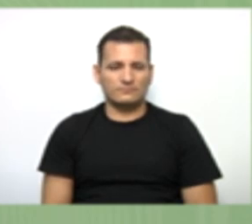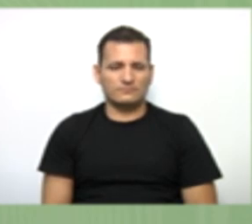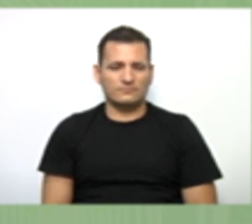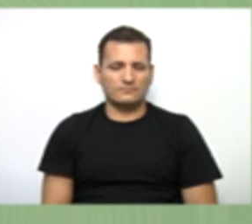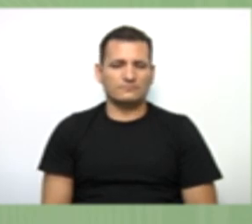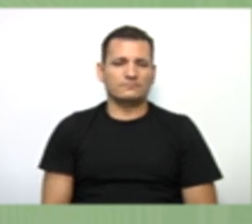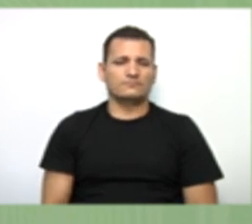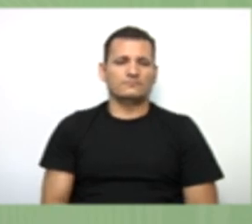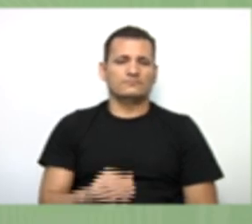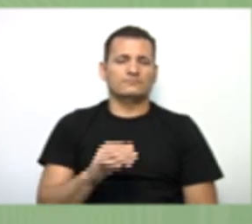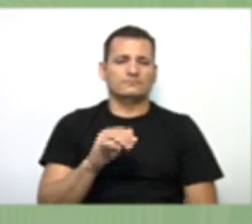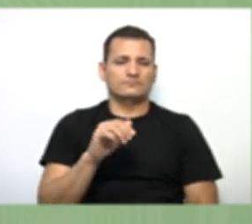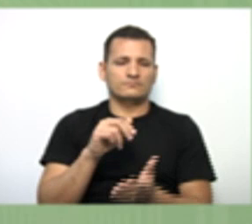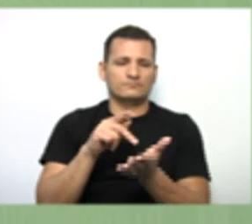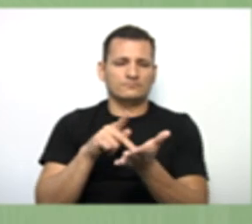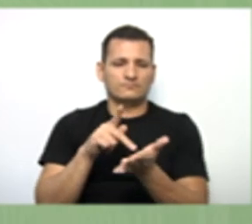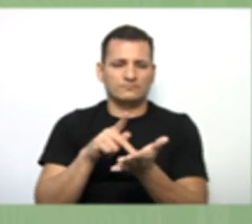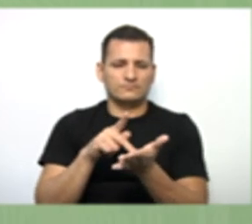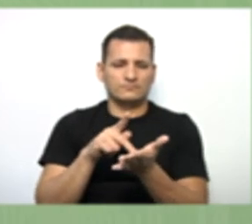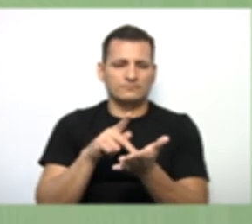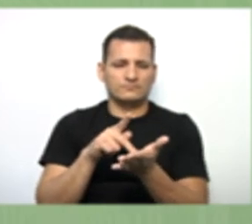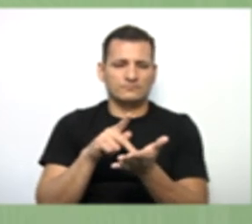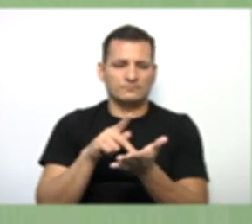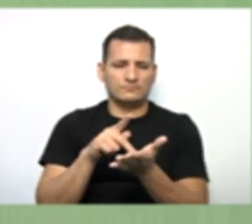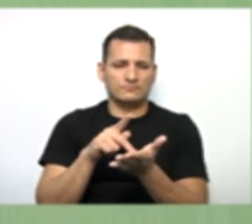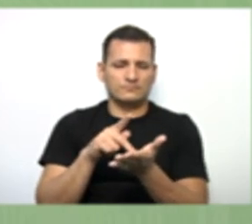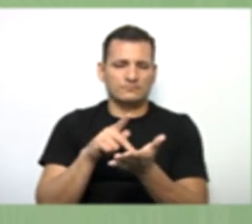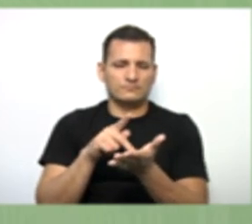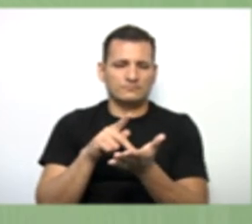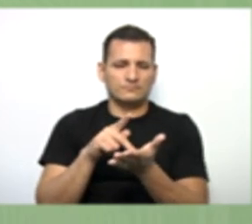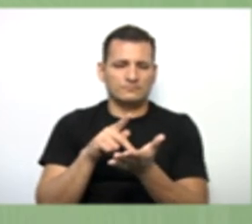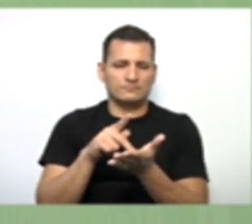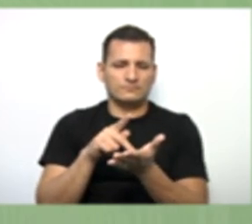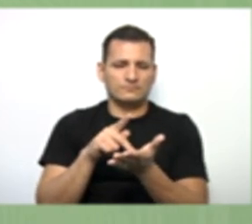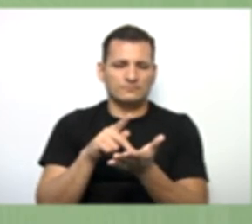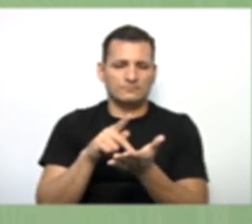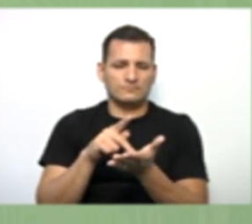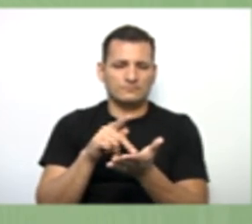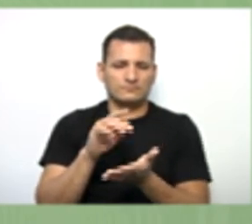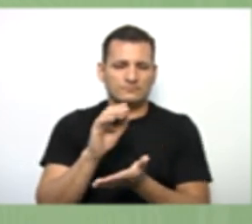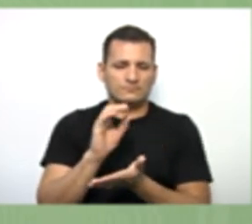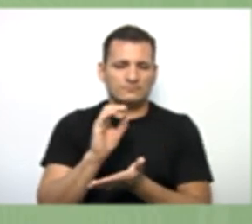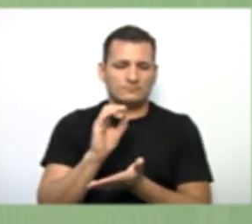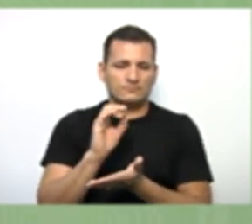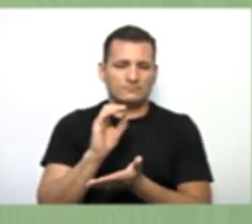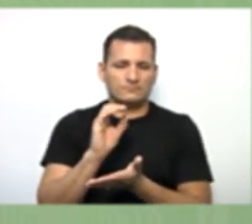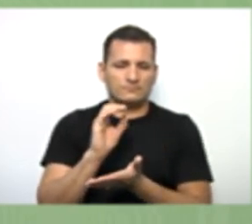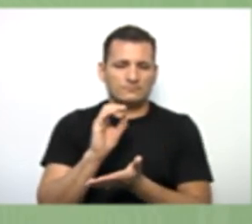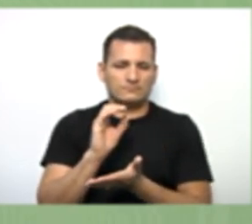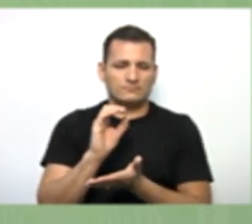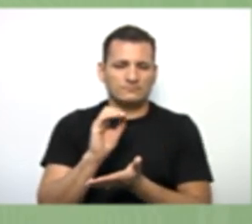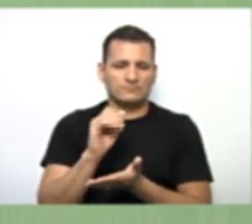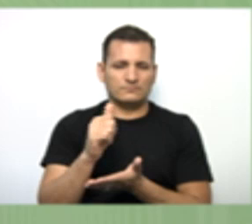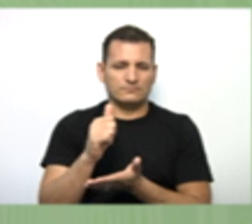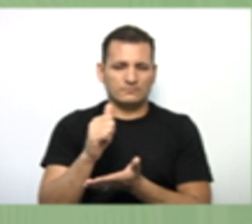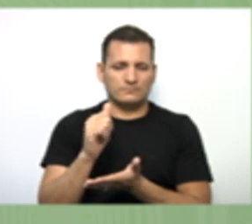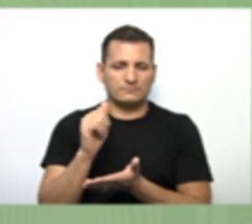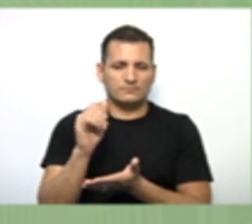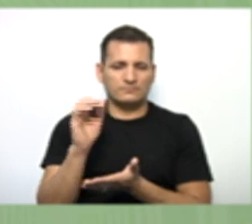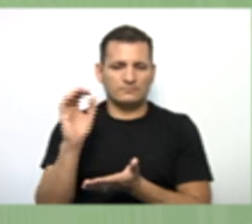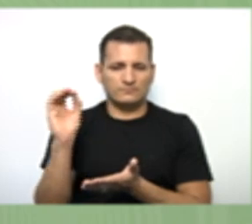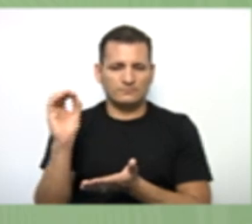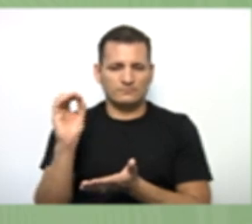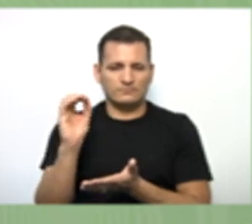só vai ser verdadeiro quando os dois forem verdadeiros. 0 e 1, falso. 1 e